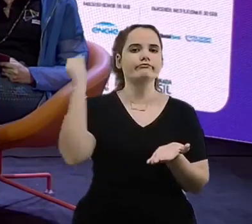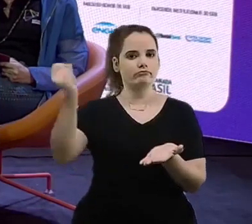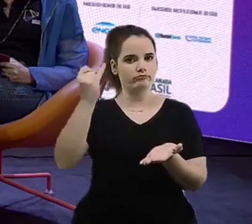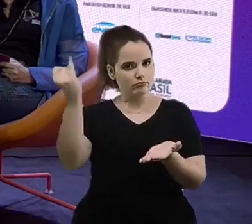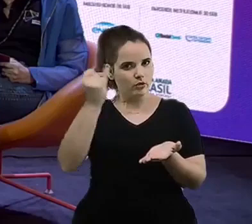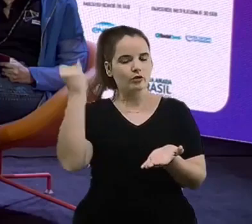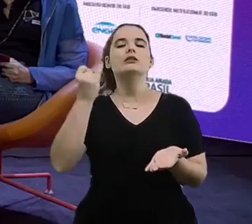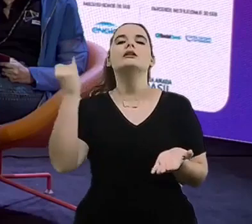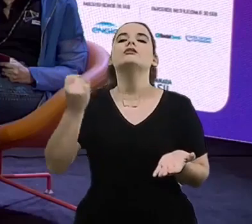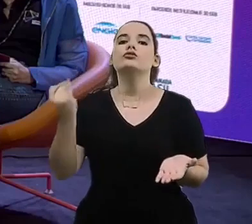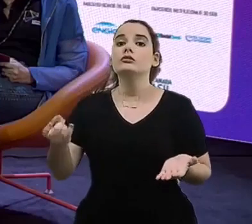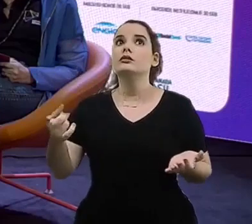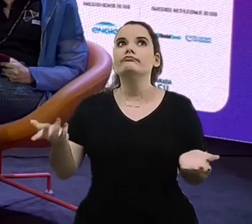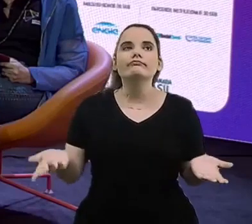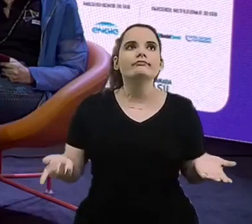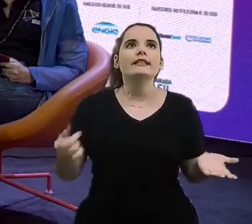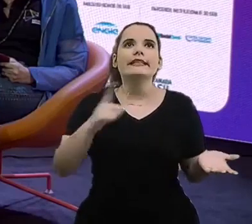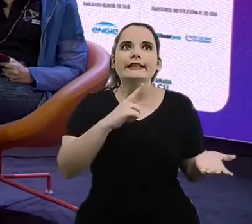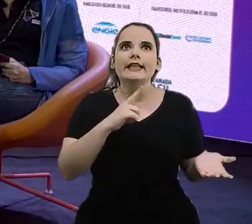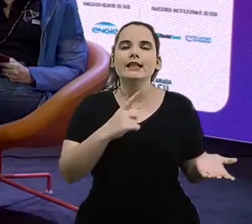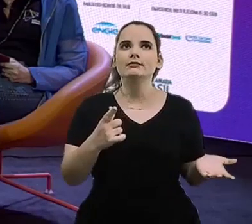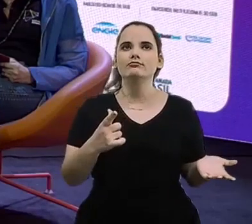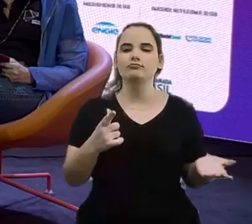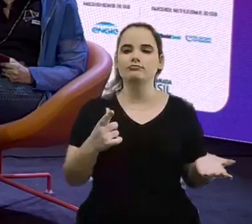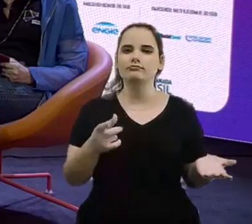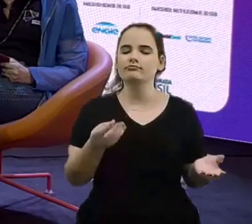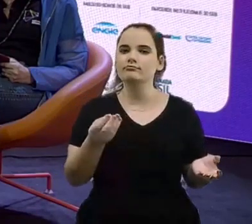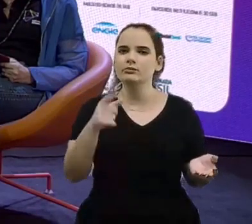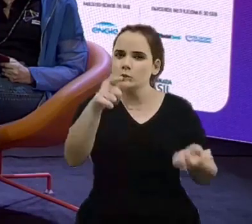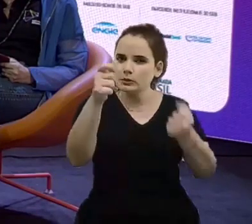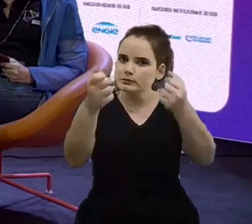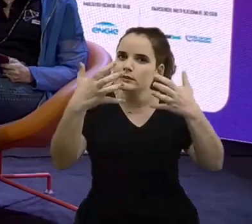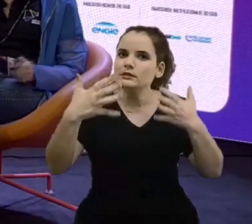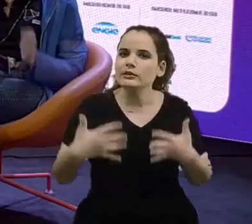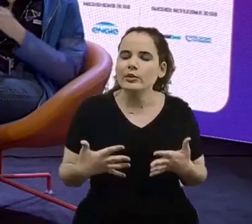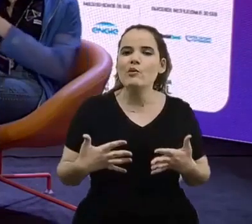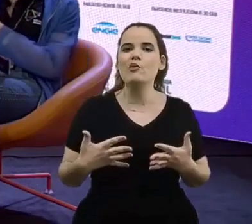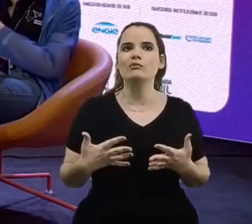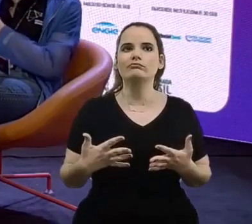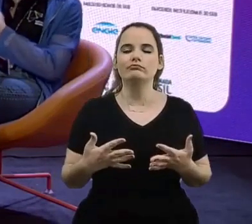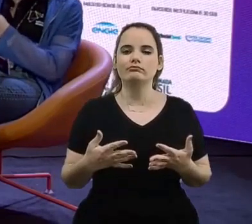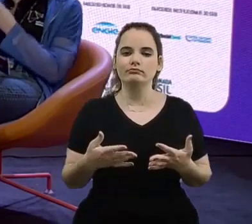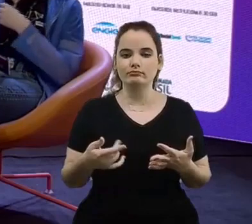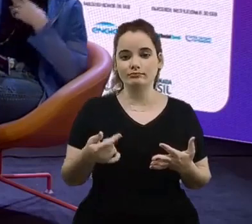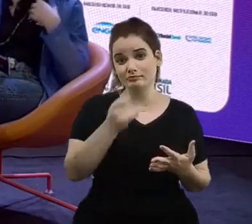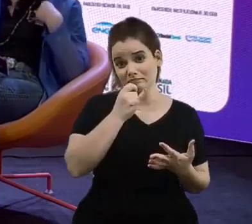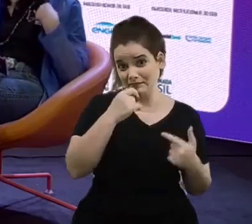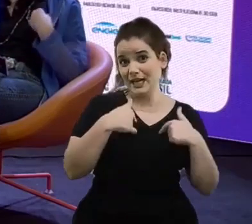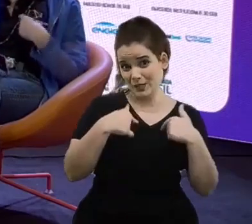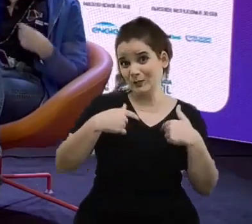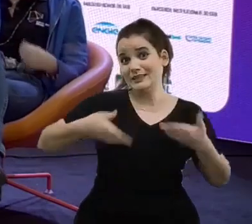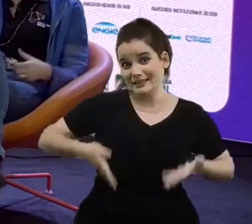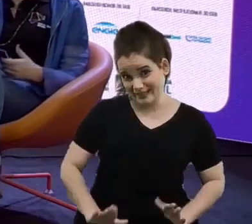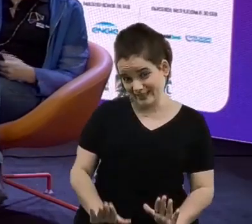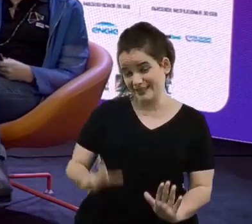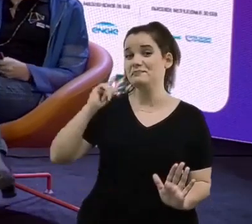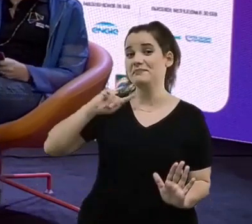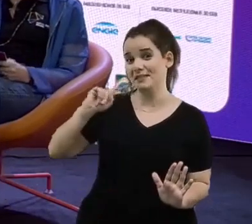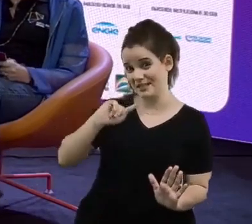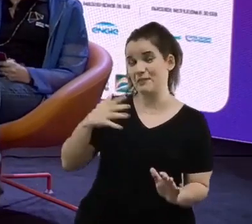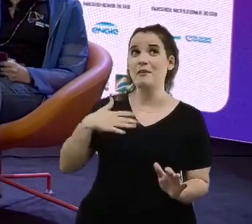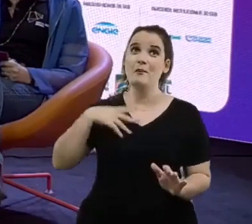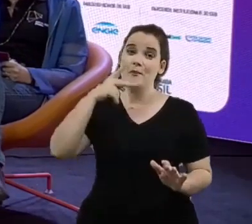outro lugar, assim, a informação, uma pessoa lê, eu sou mineira também, então assim, meu pai mineiro, quando vê,